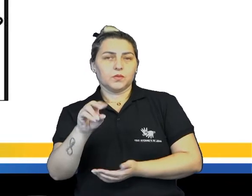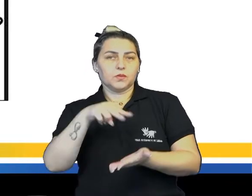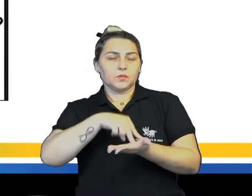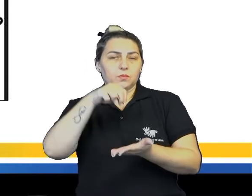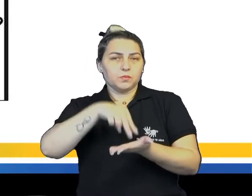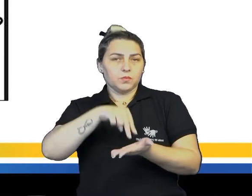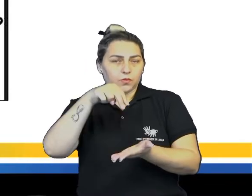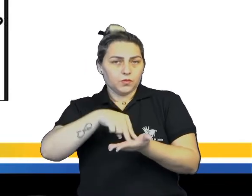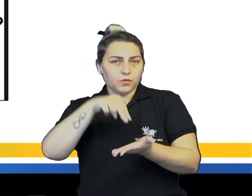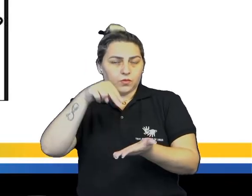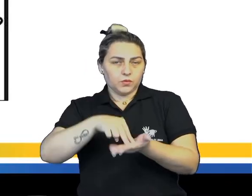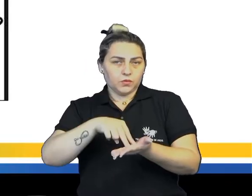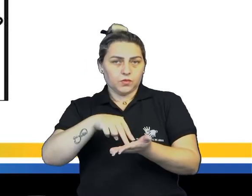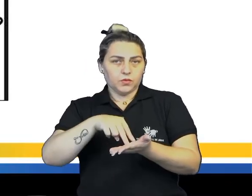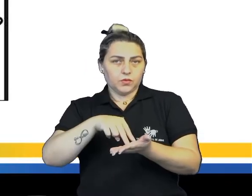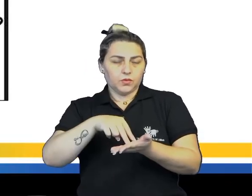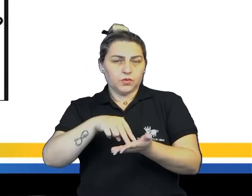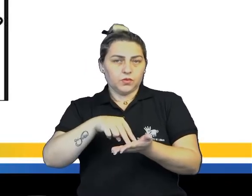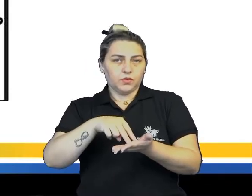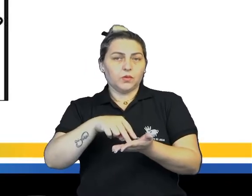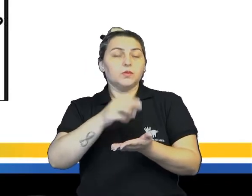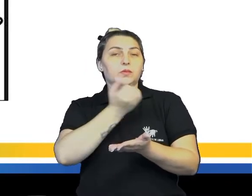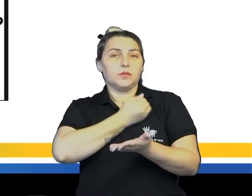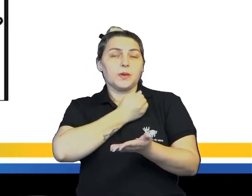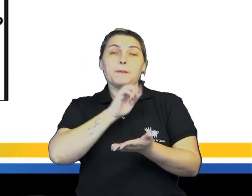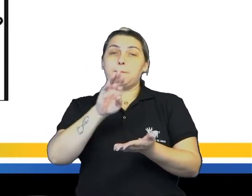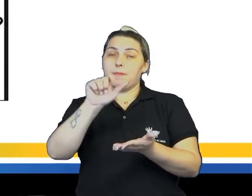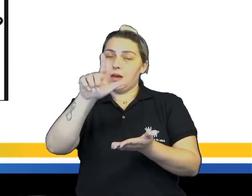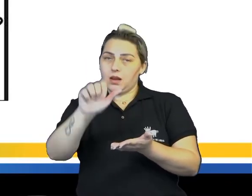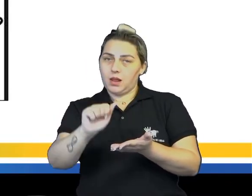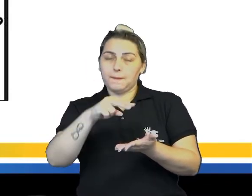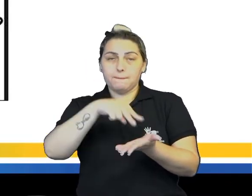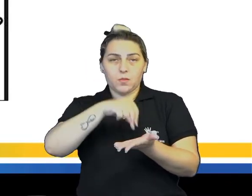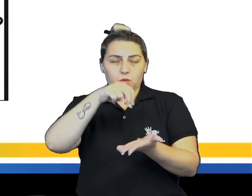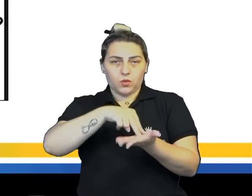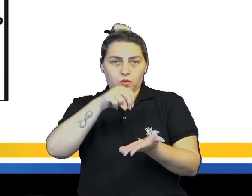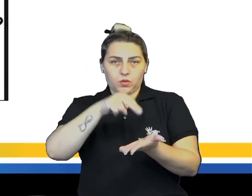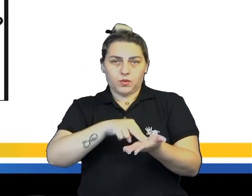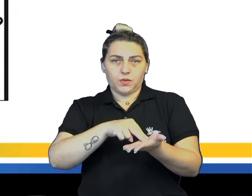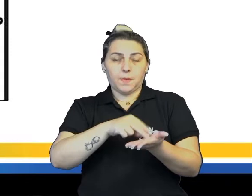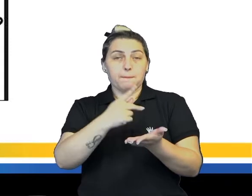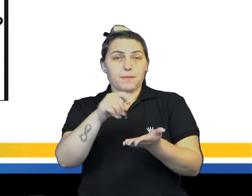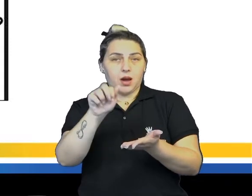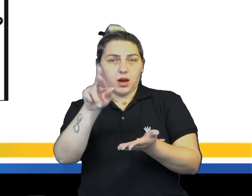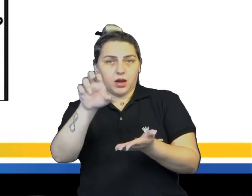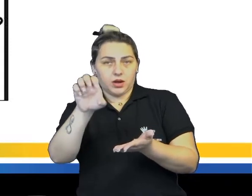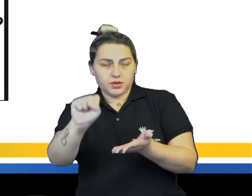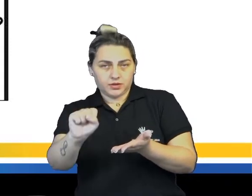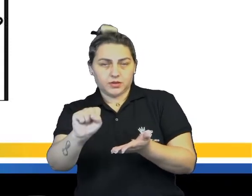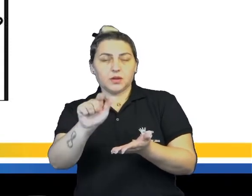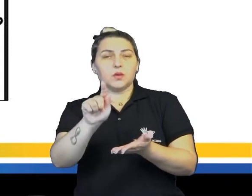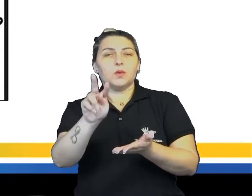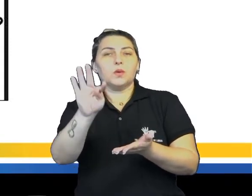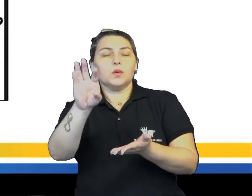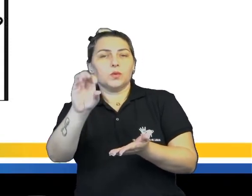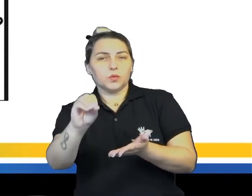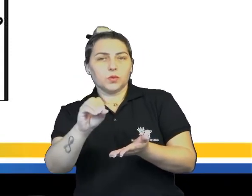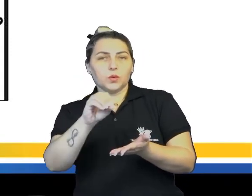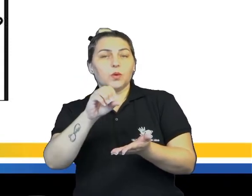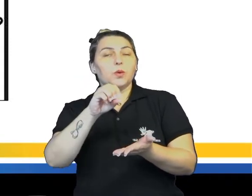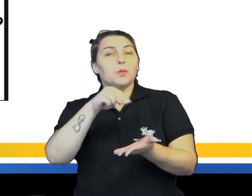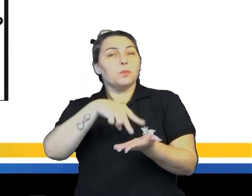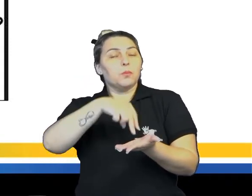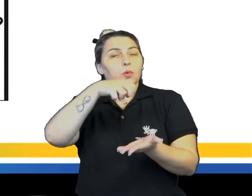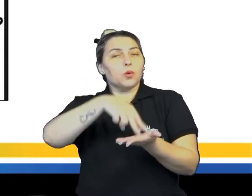sem saltar numerais. Bela pulou nos números pares. Guto pulou